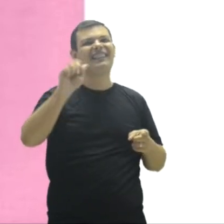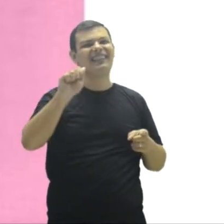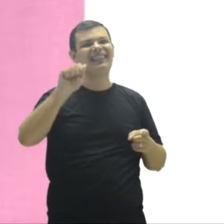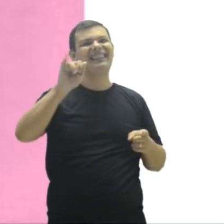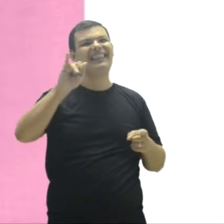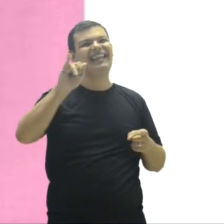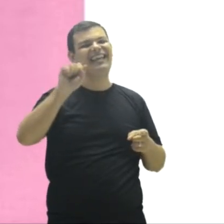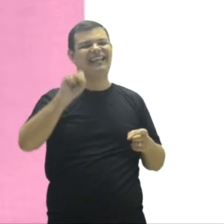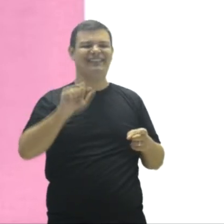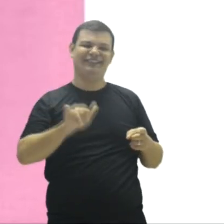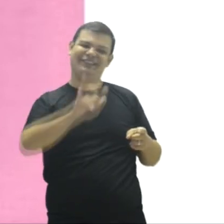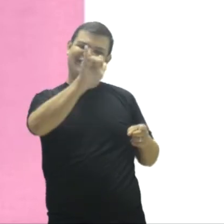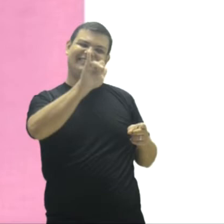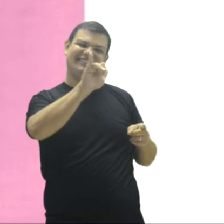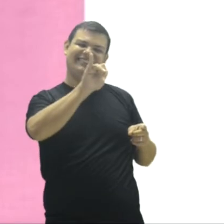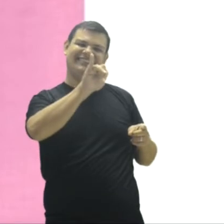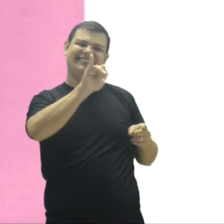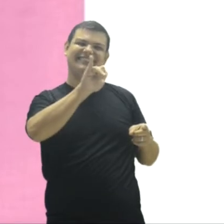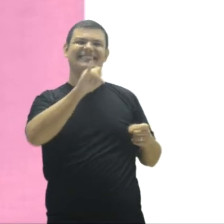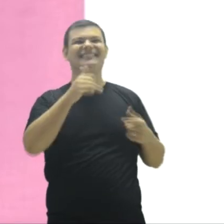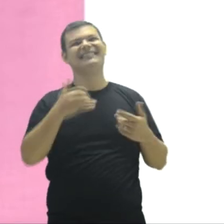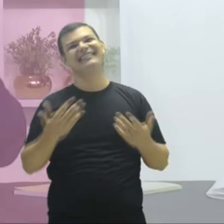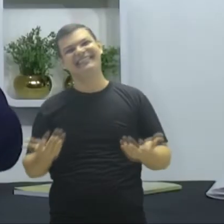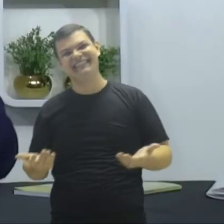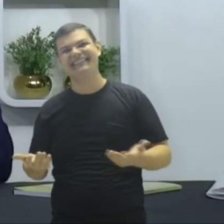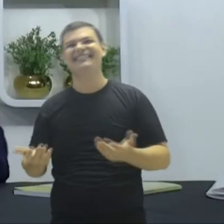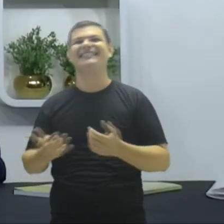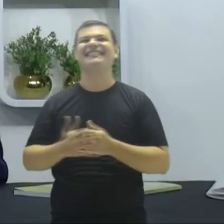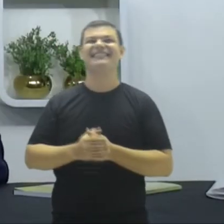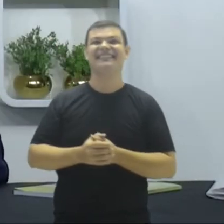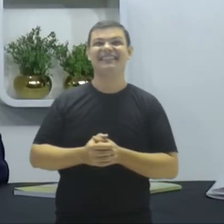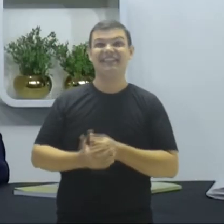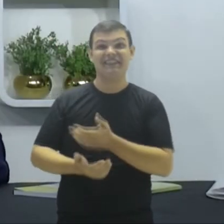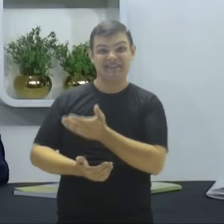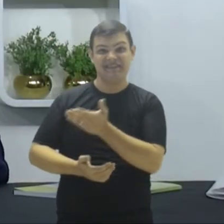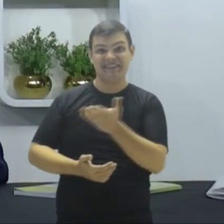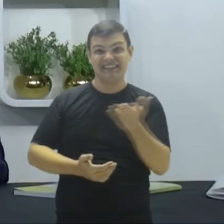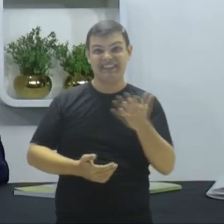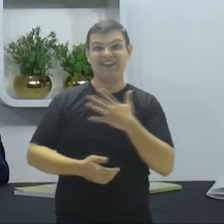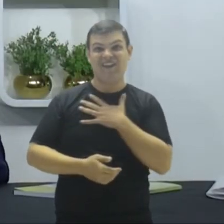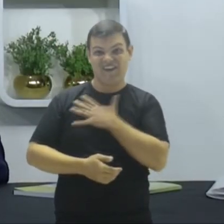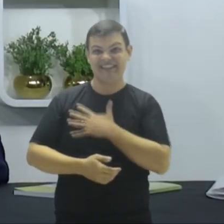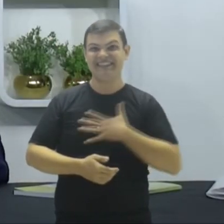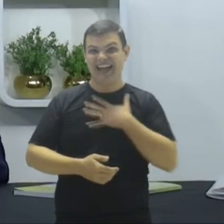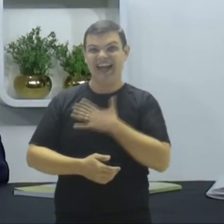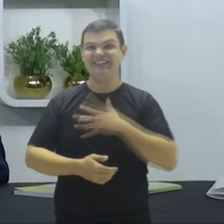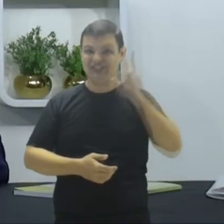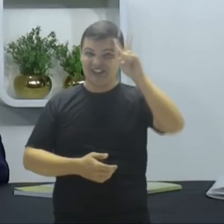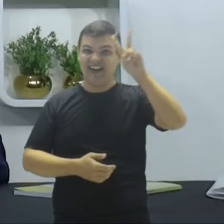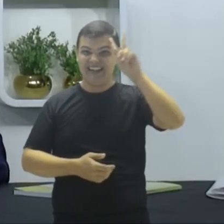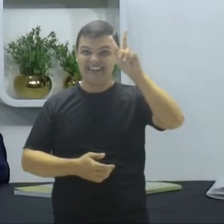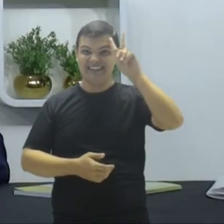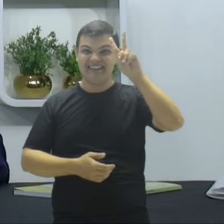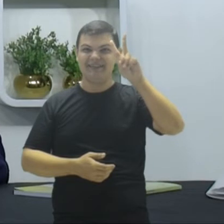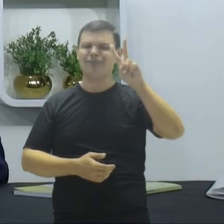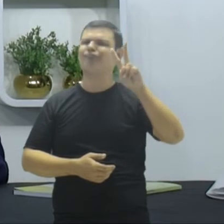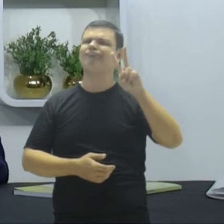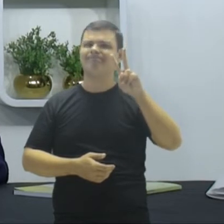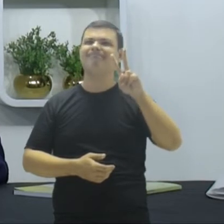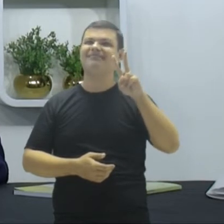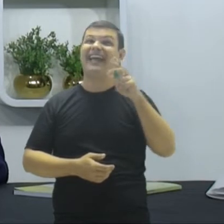Daisy. Ah, crianças! E aí, gostaram da história? É uma história